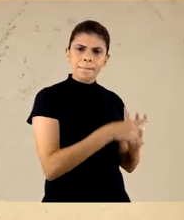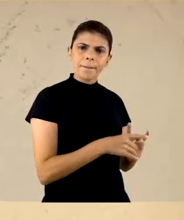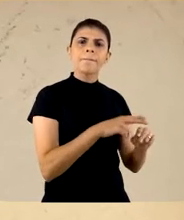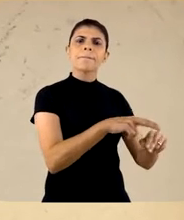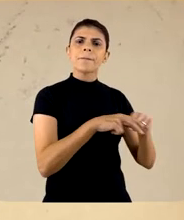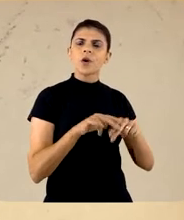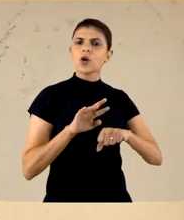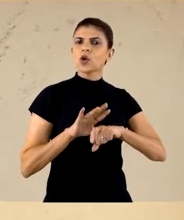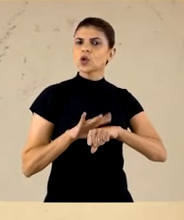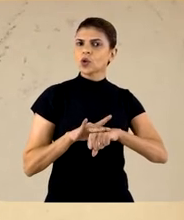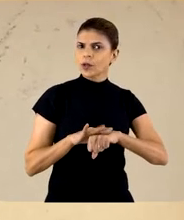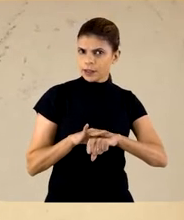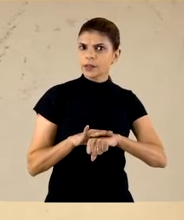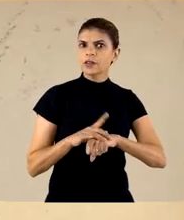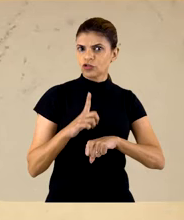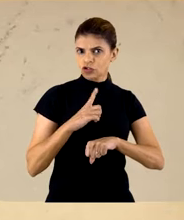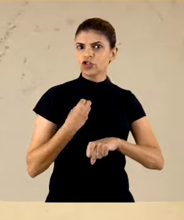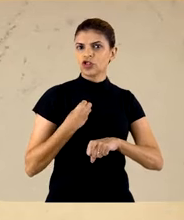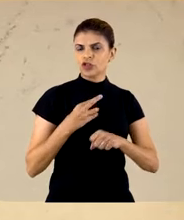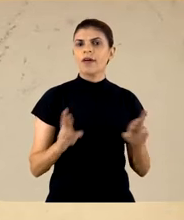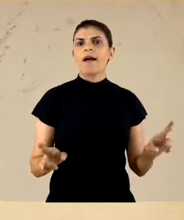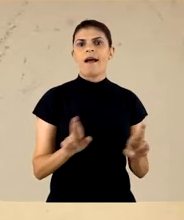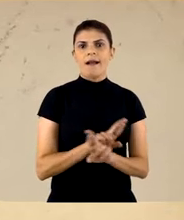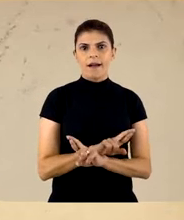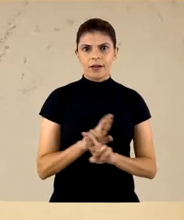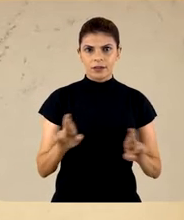por algum tipo de micro-organismo.